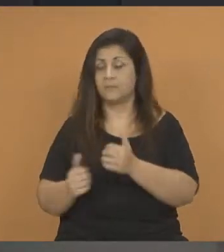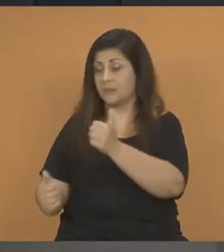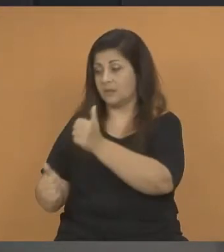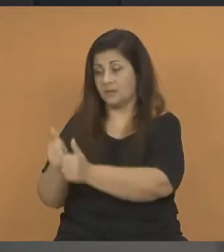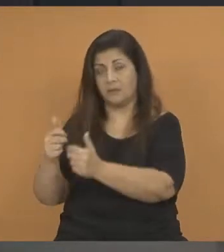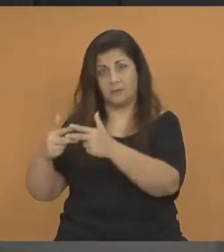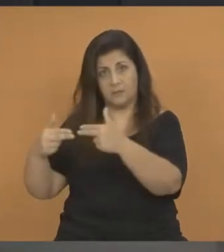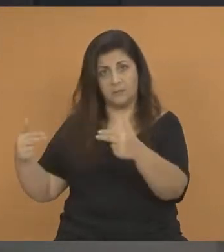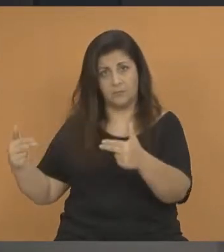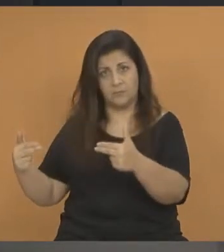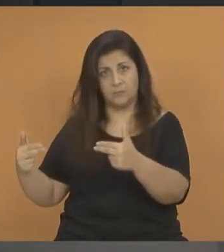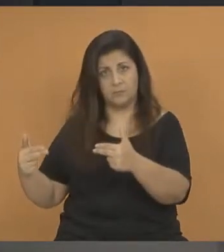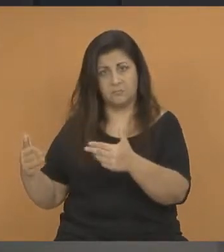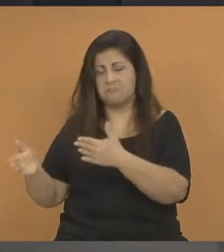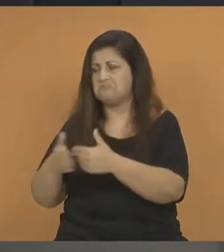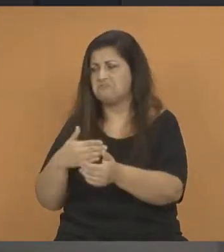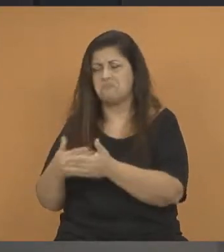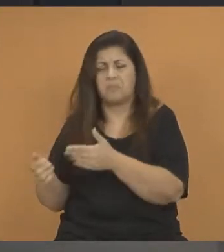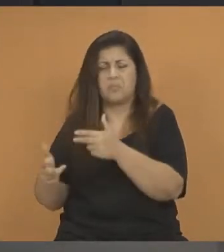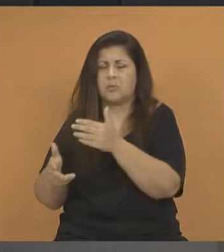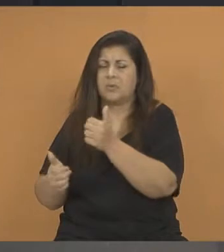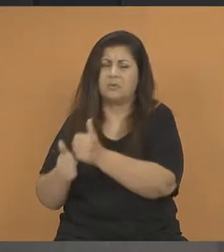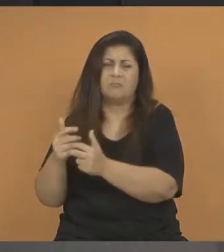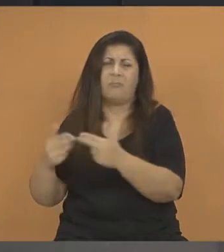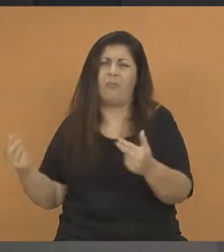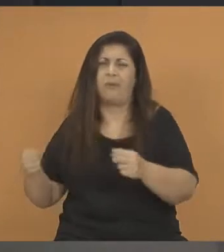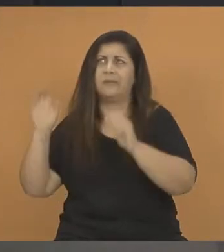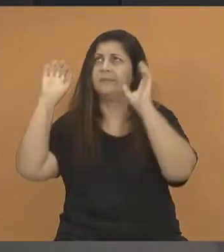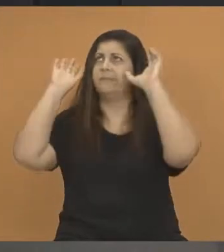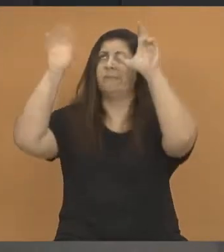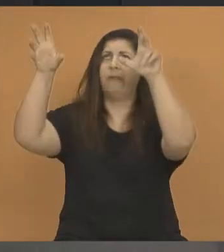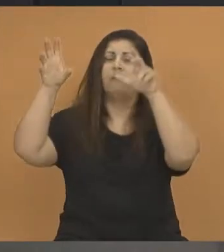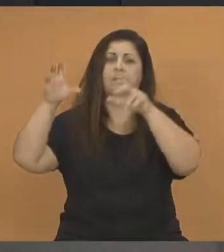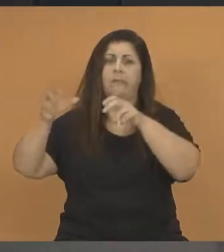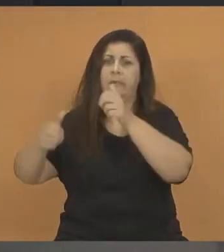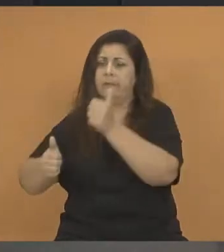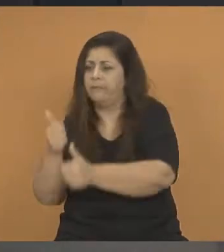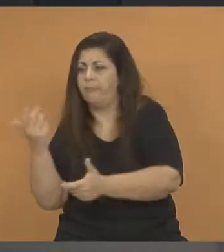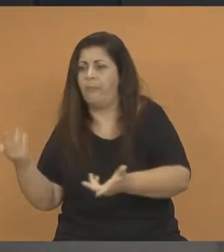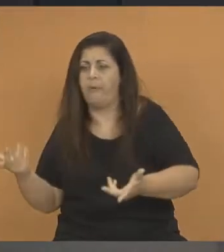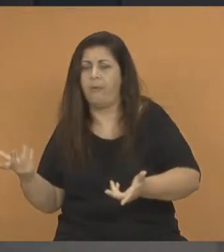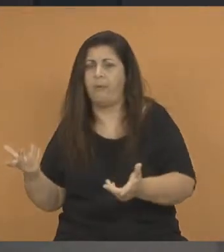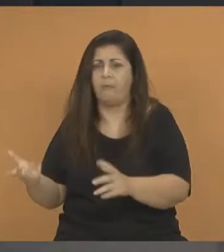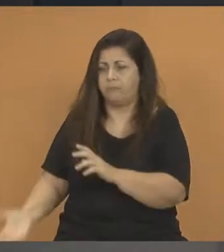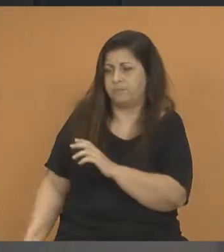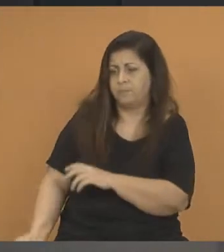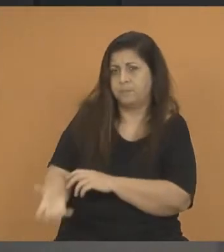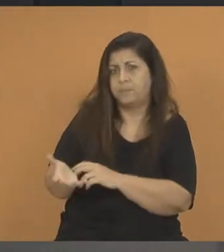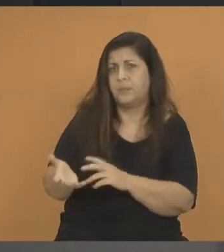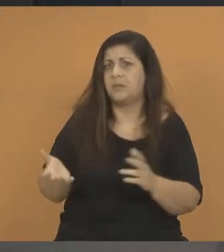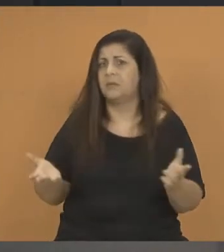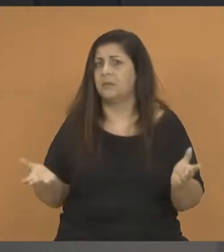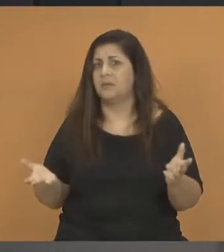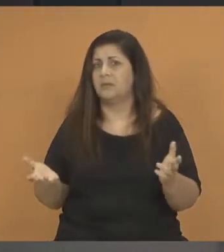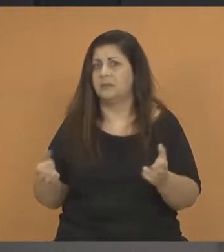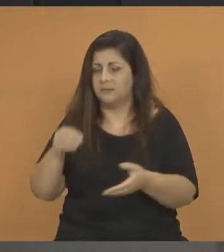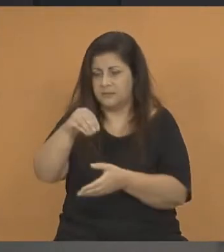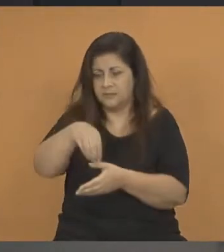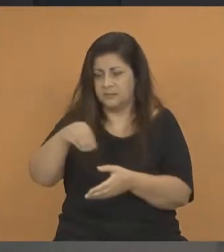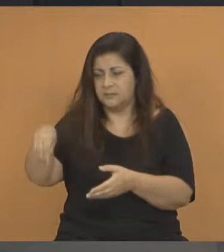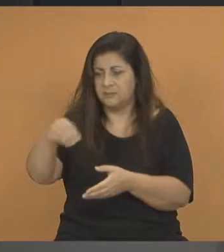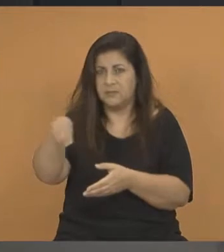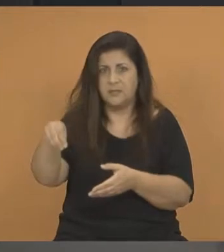esporte, qualquer que seja o esporte, vôlei, basquete, futebol, handball, jogo de